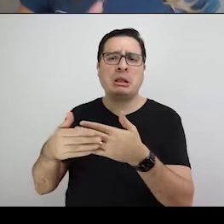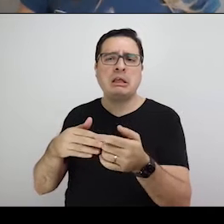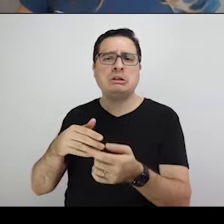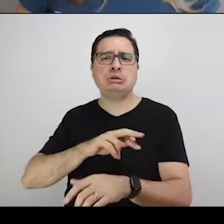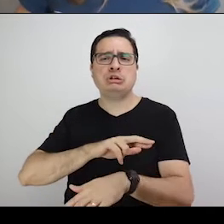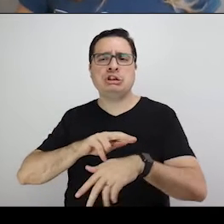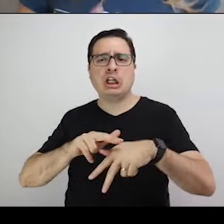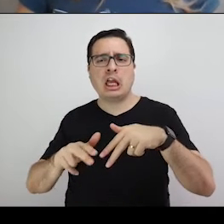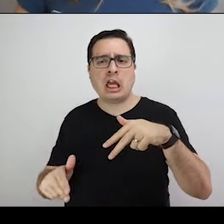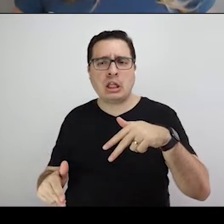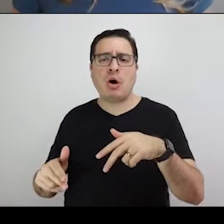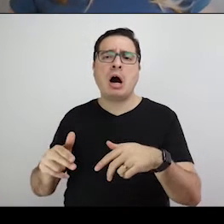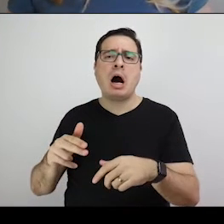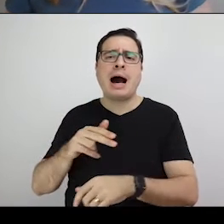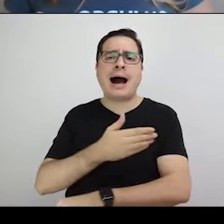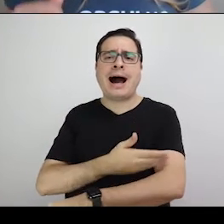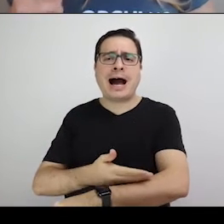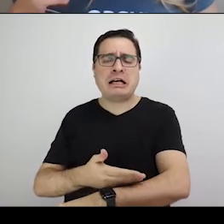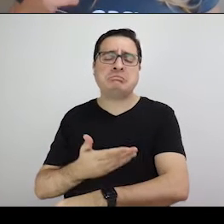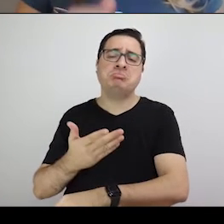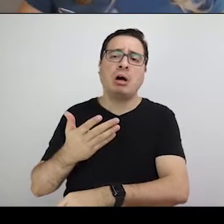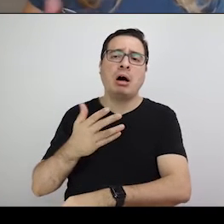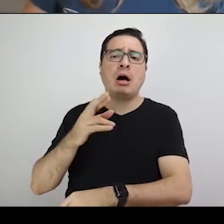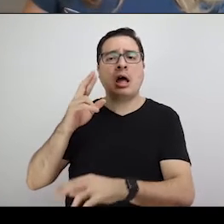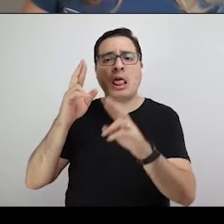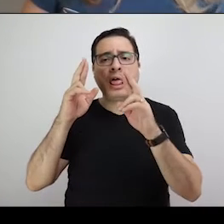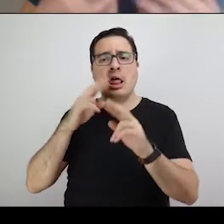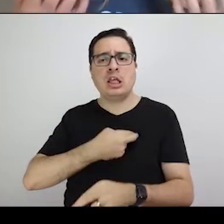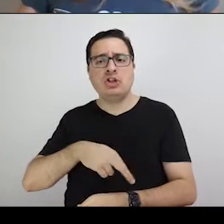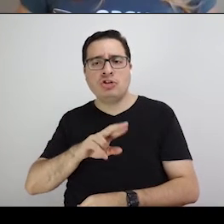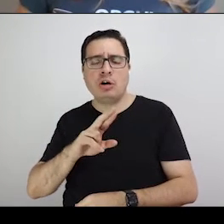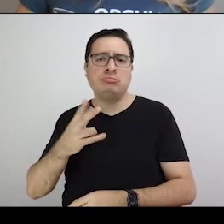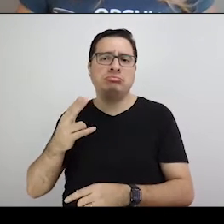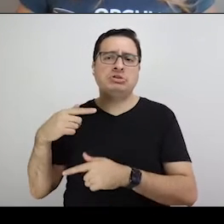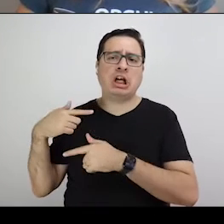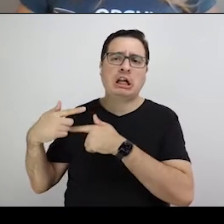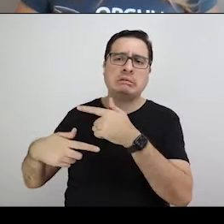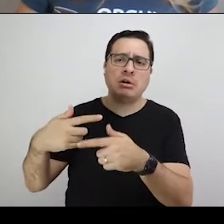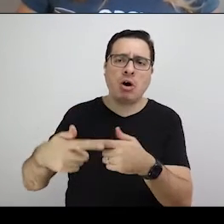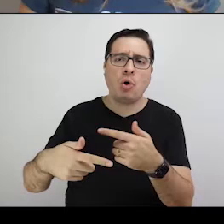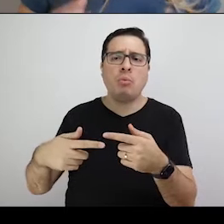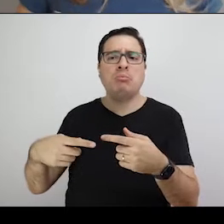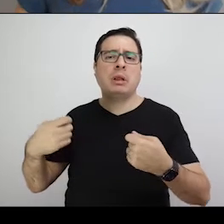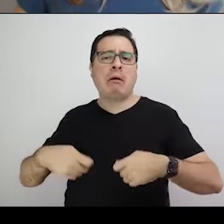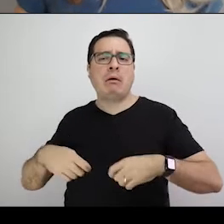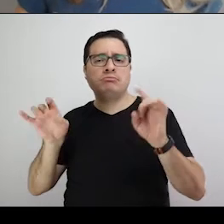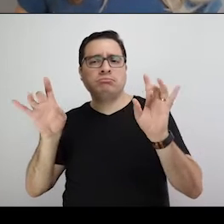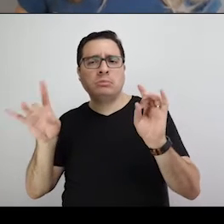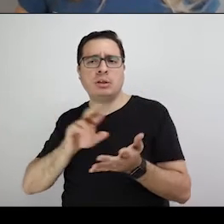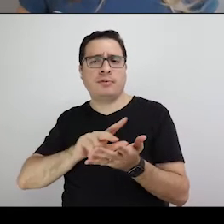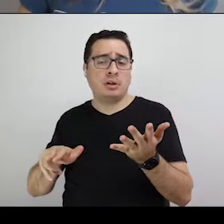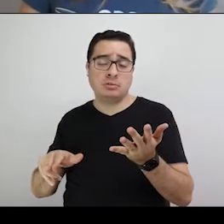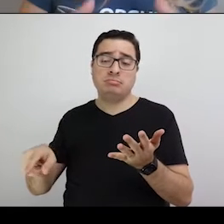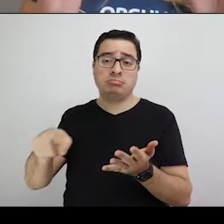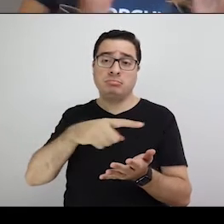raça, religião, classe social, geração, necessidades especiais. Somos anywhere